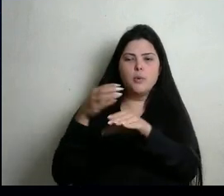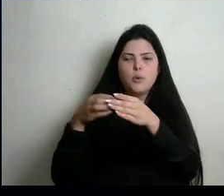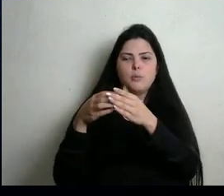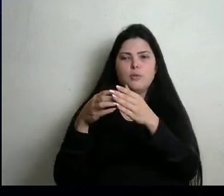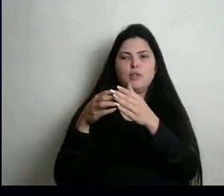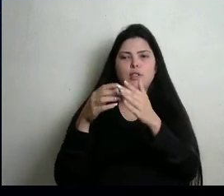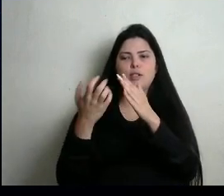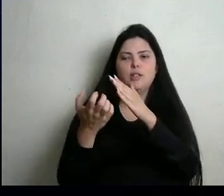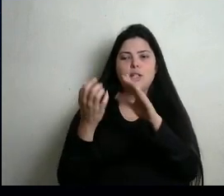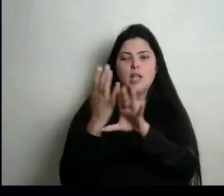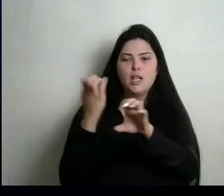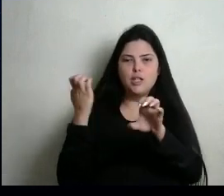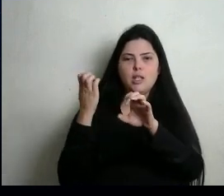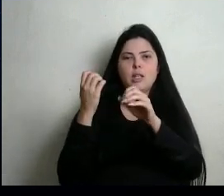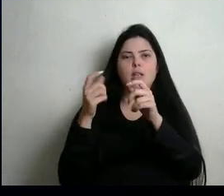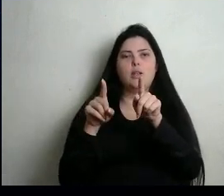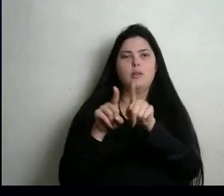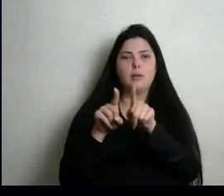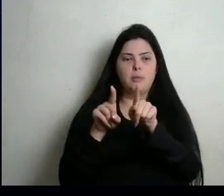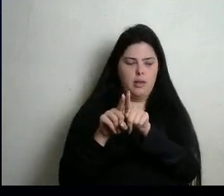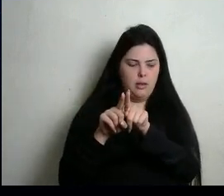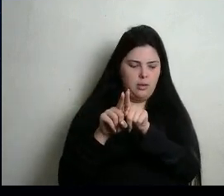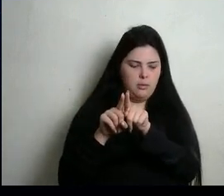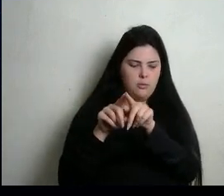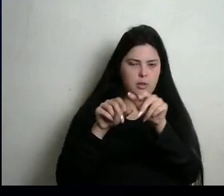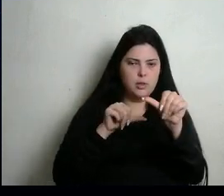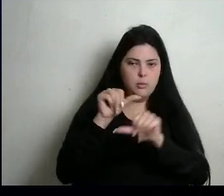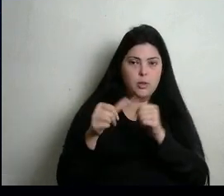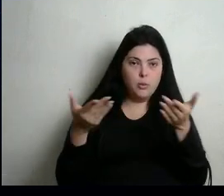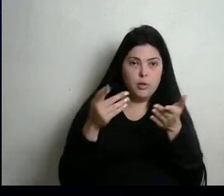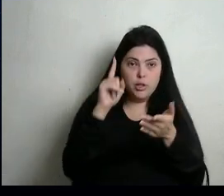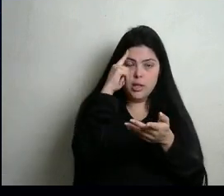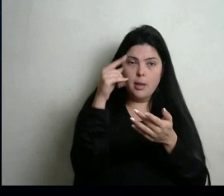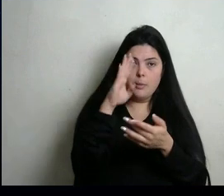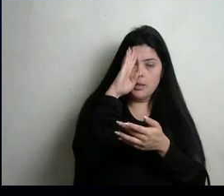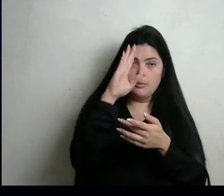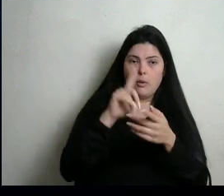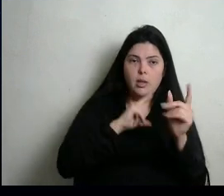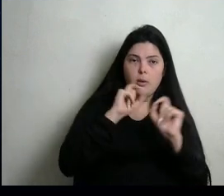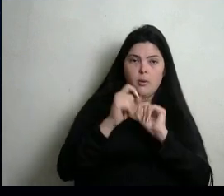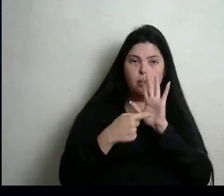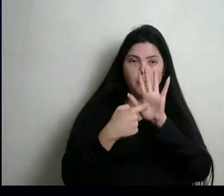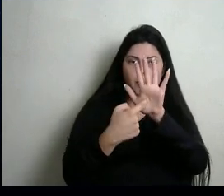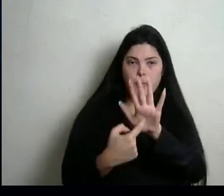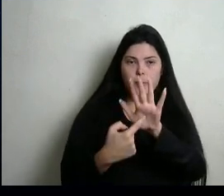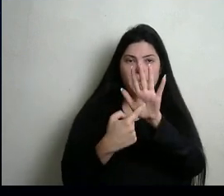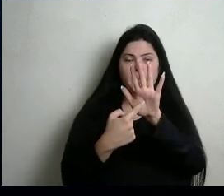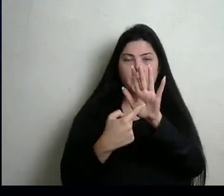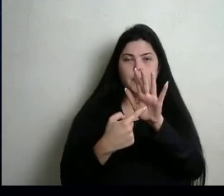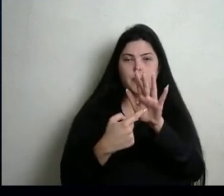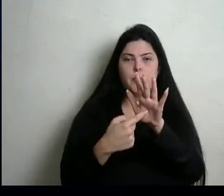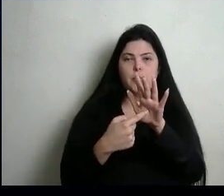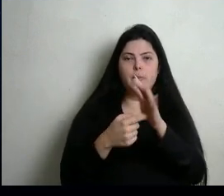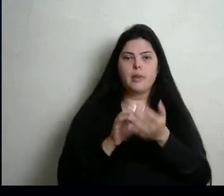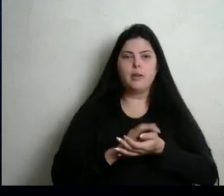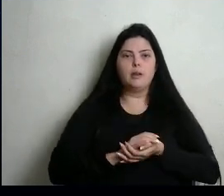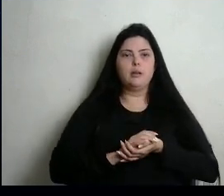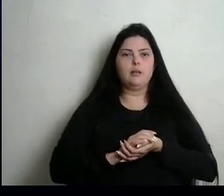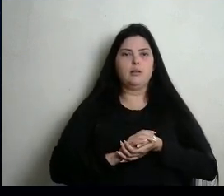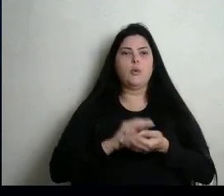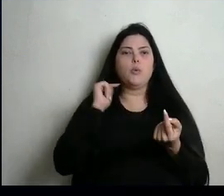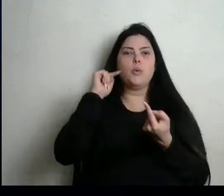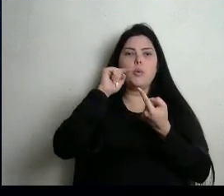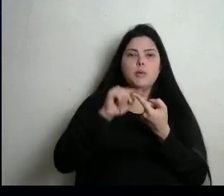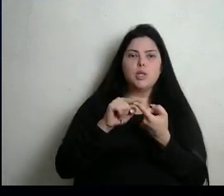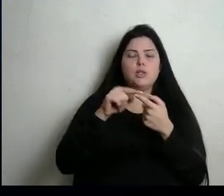essa reestruturação. Então, hoje a ideia aqui é trazer um pouquinho para vocês, assim, o grande objetivo da